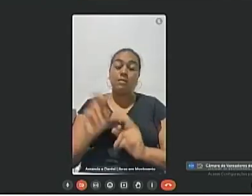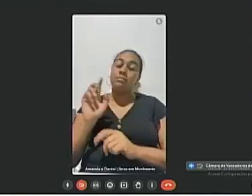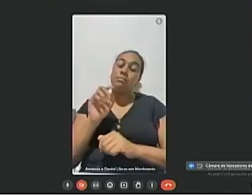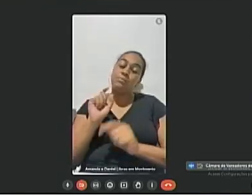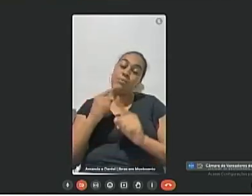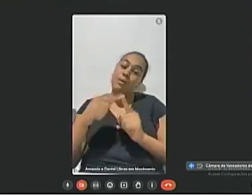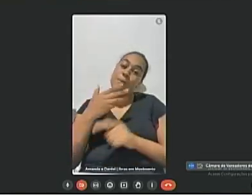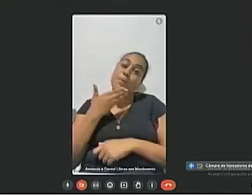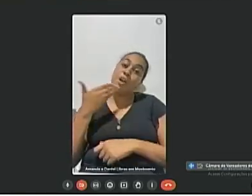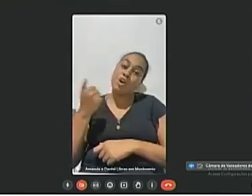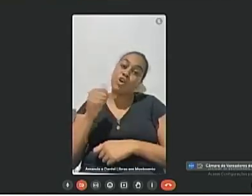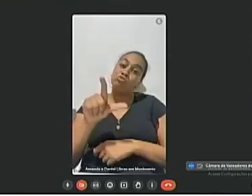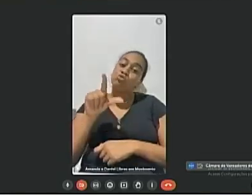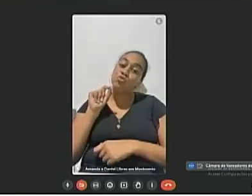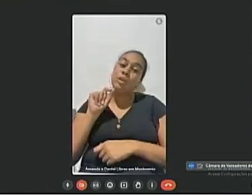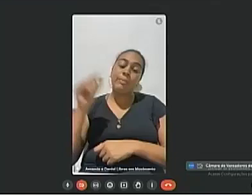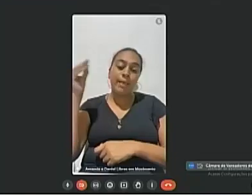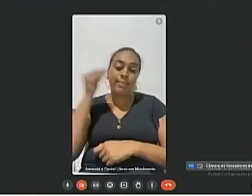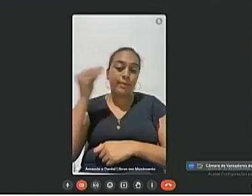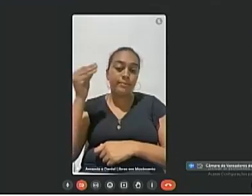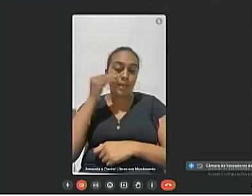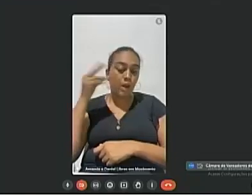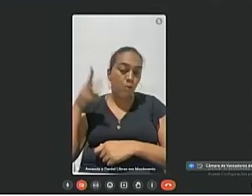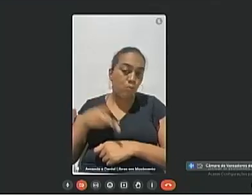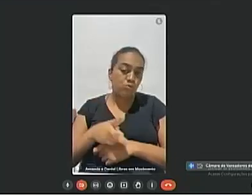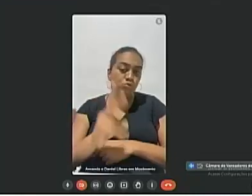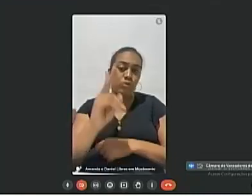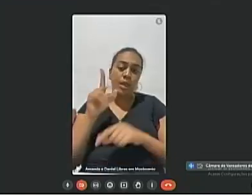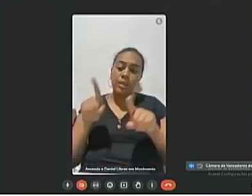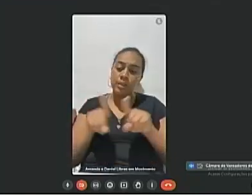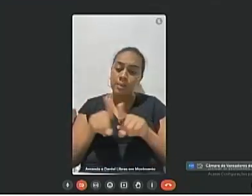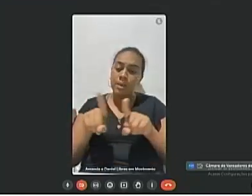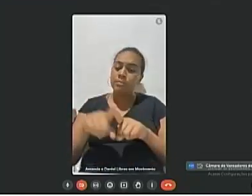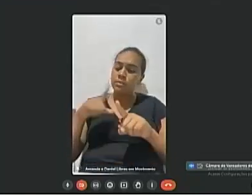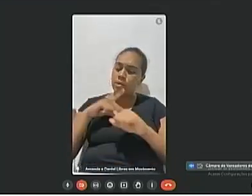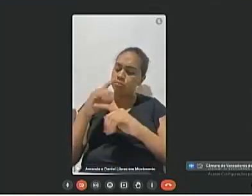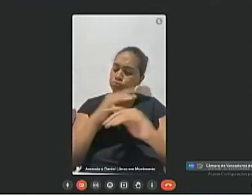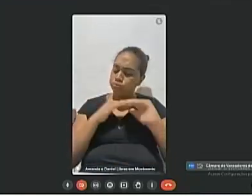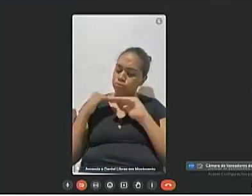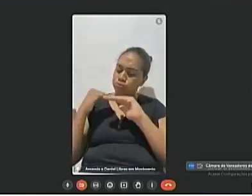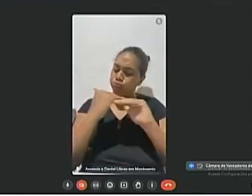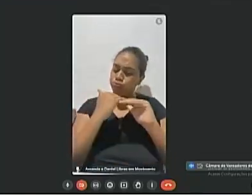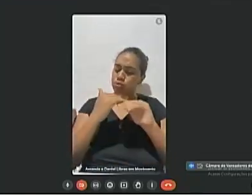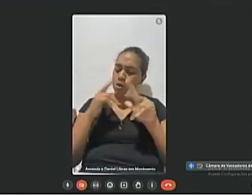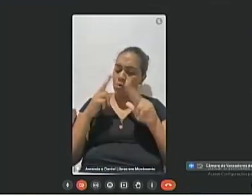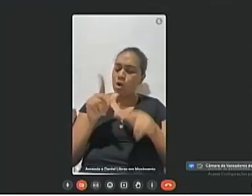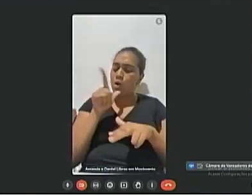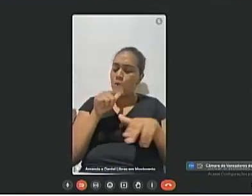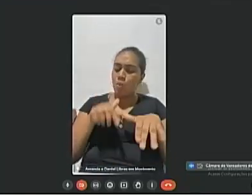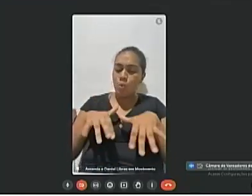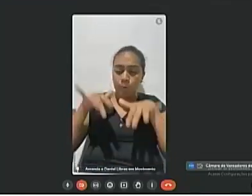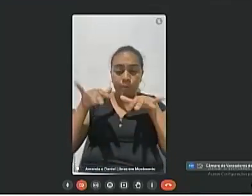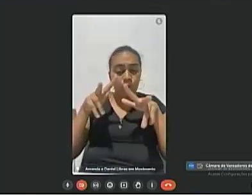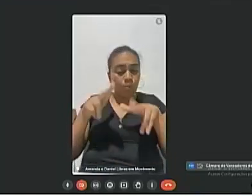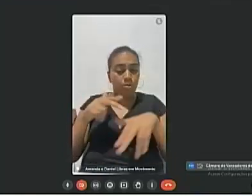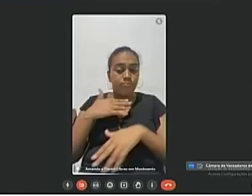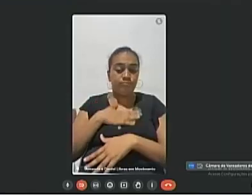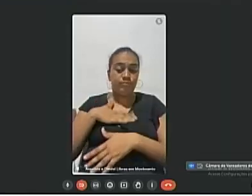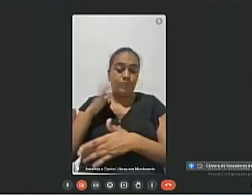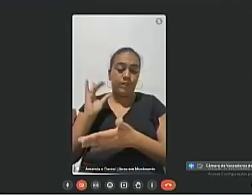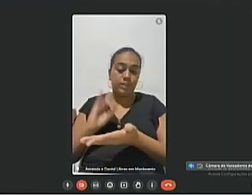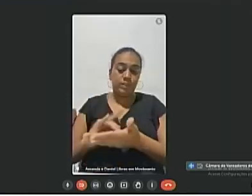opção para se manter o fluxo e manter o nível do rio como a gente gostaria que fosse.